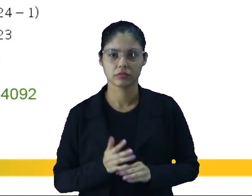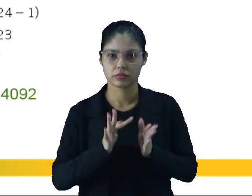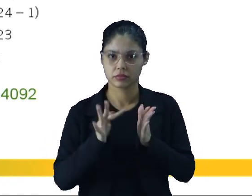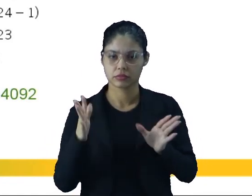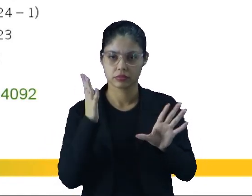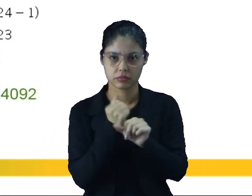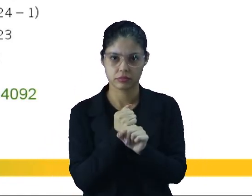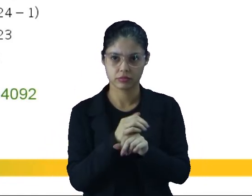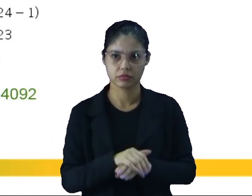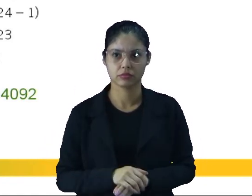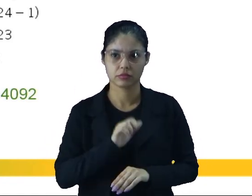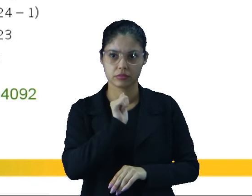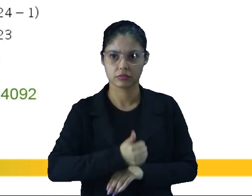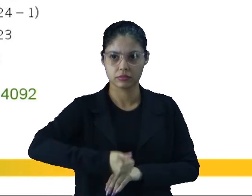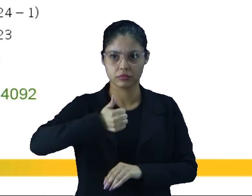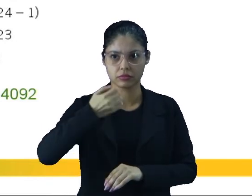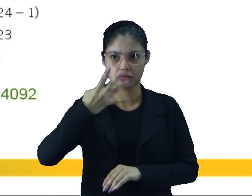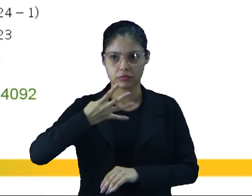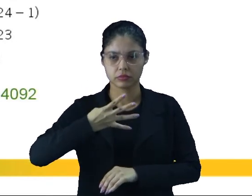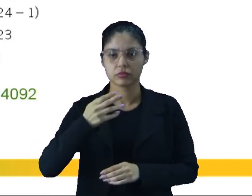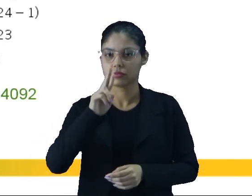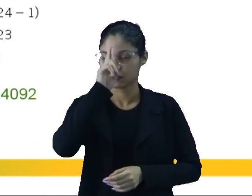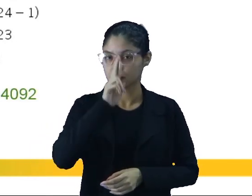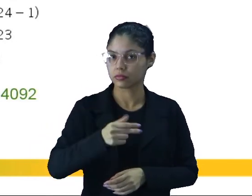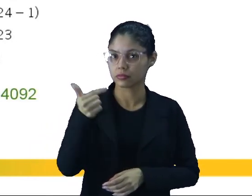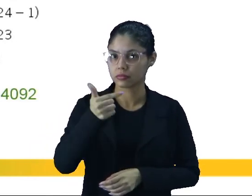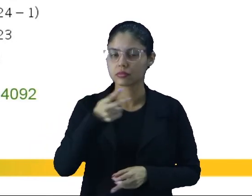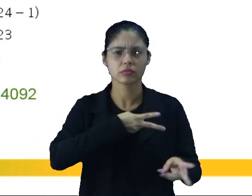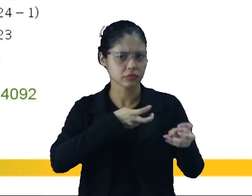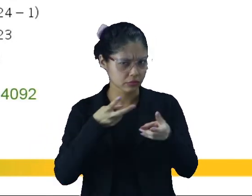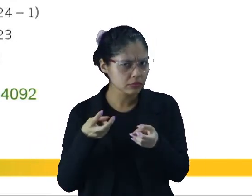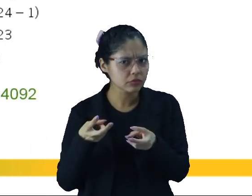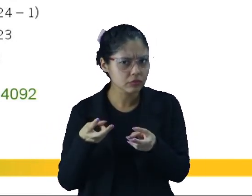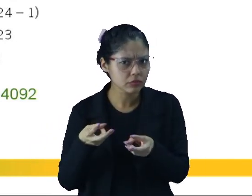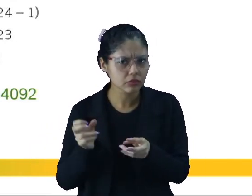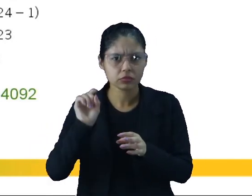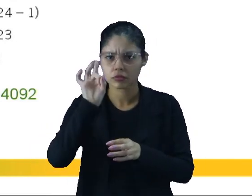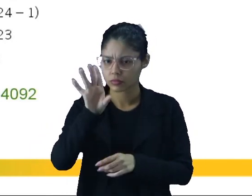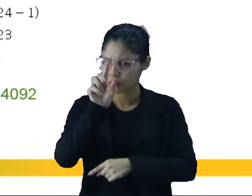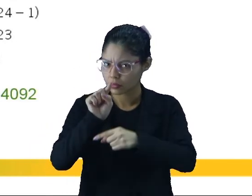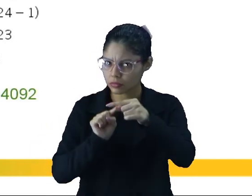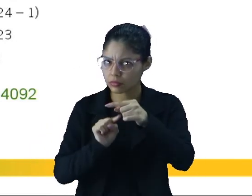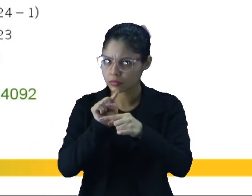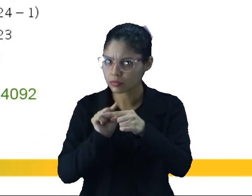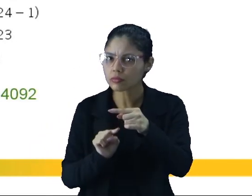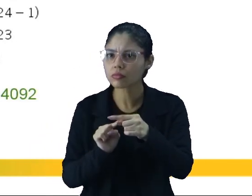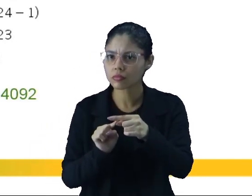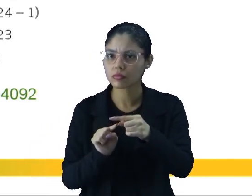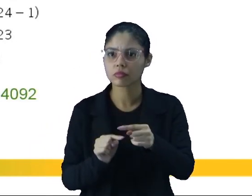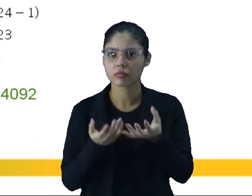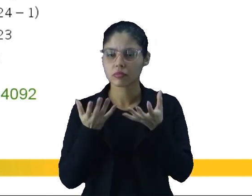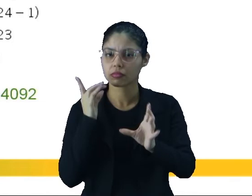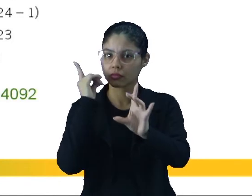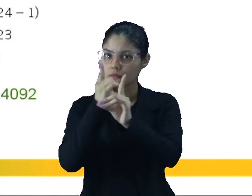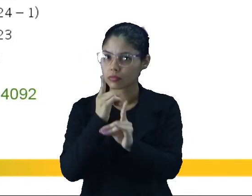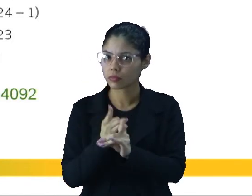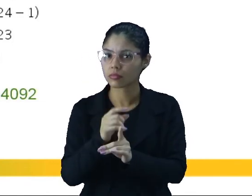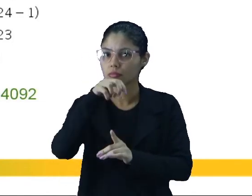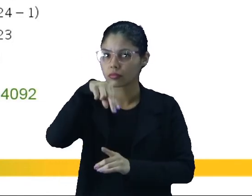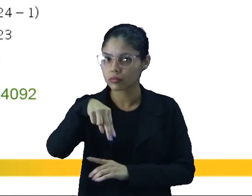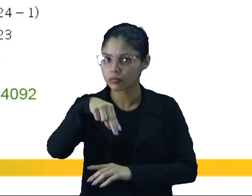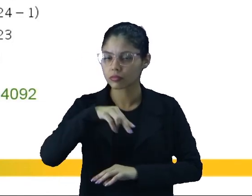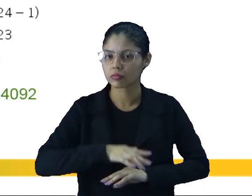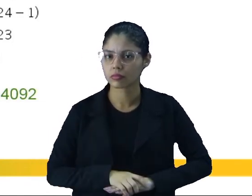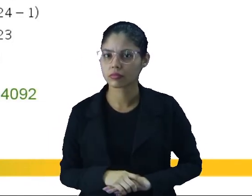fórmula da soma. O A1 é 4, a razão é 2, deu para perceber, ó. É só dividir, tá? Eu quero descobrir o valor de